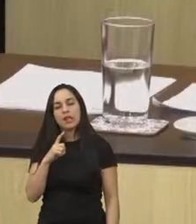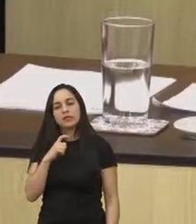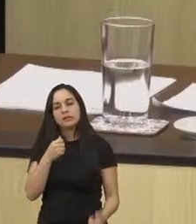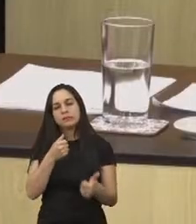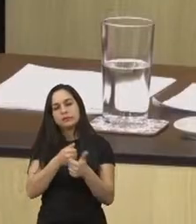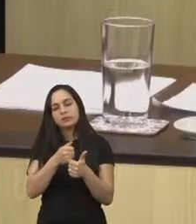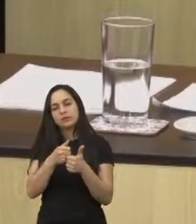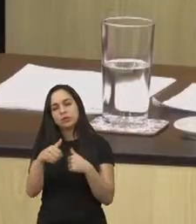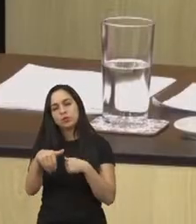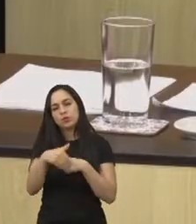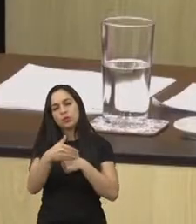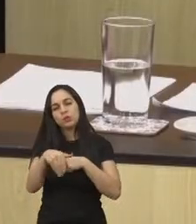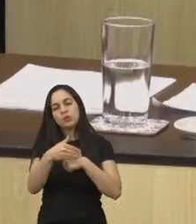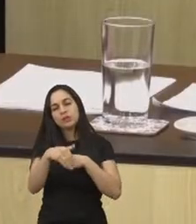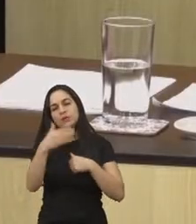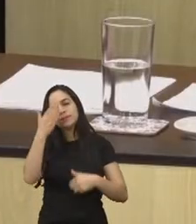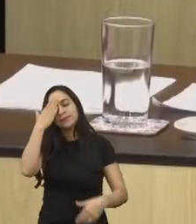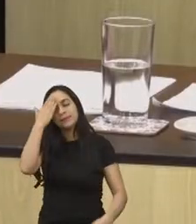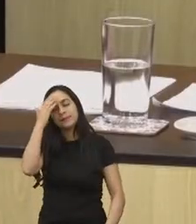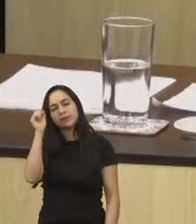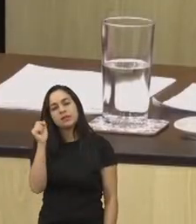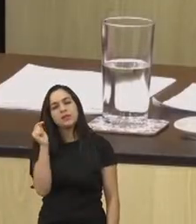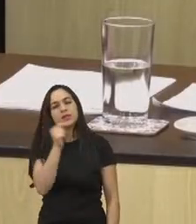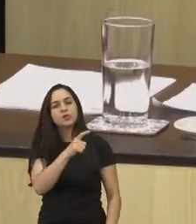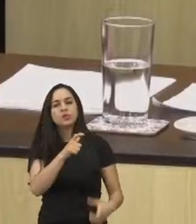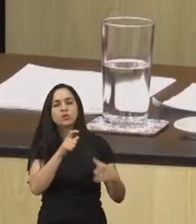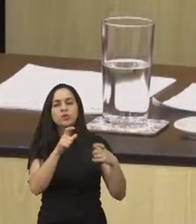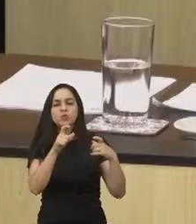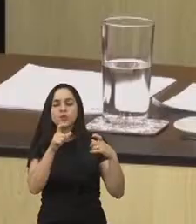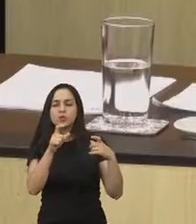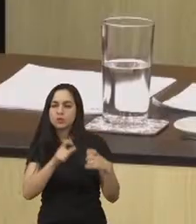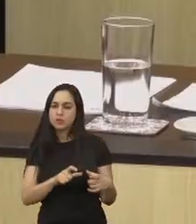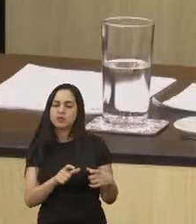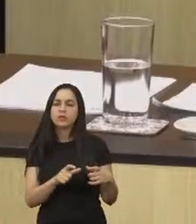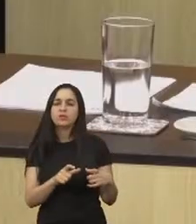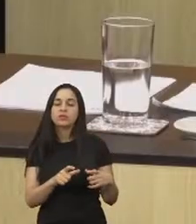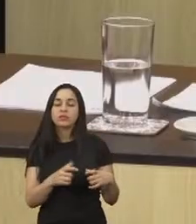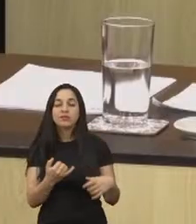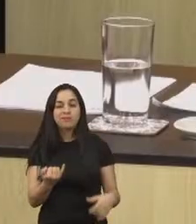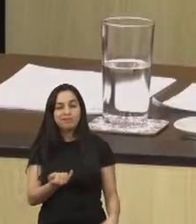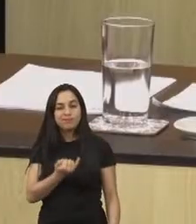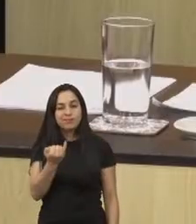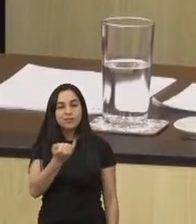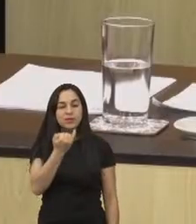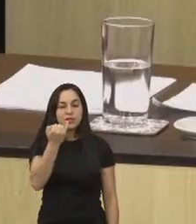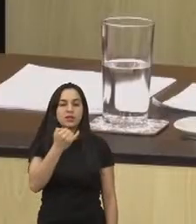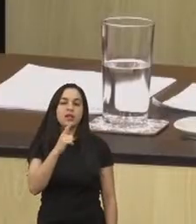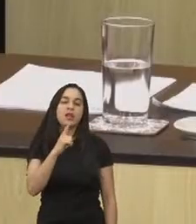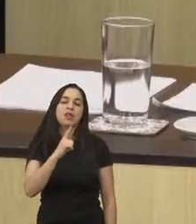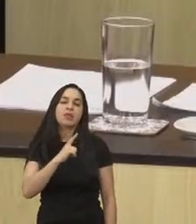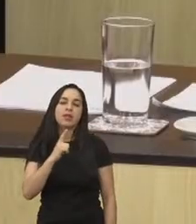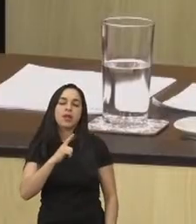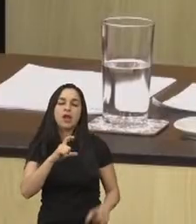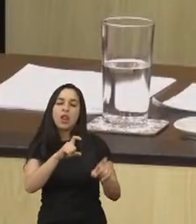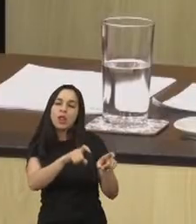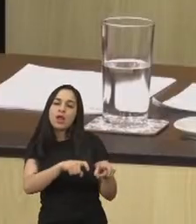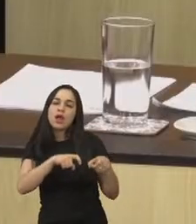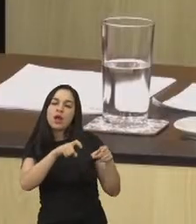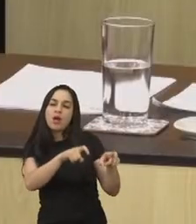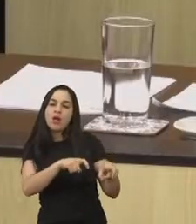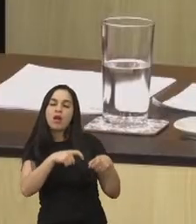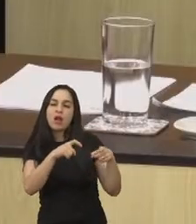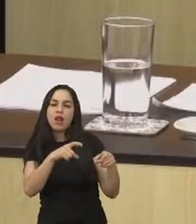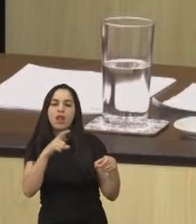rodovia, considerando que essas passagens inferiores são importantes vias rurais que